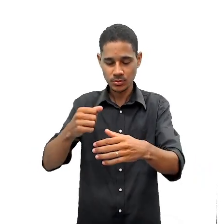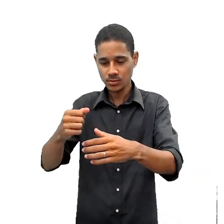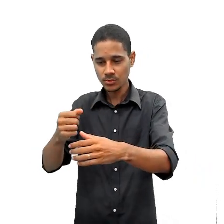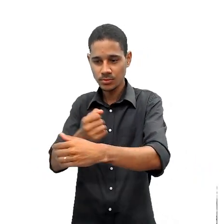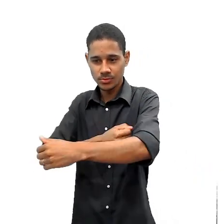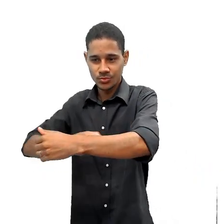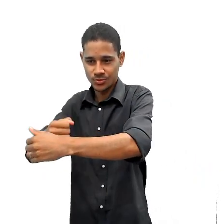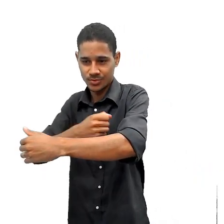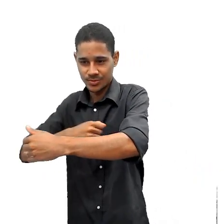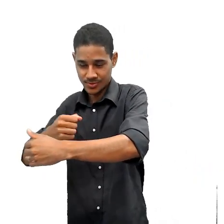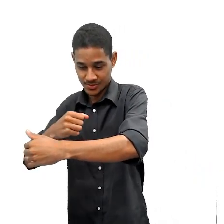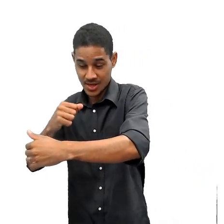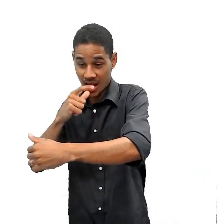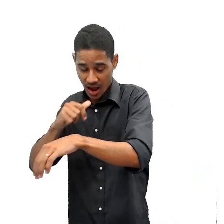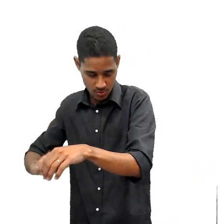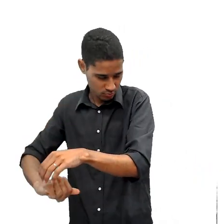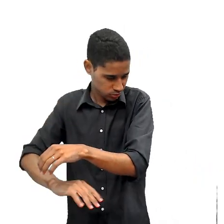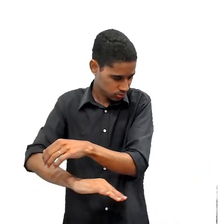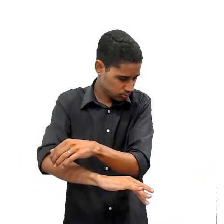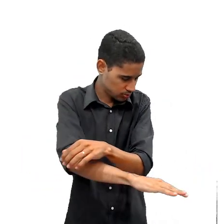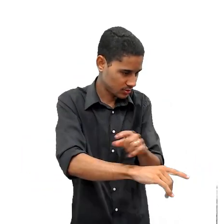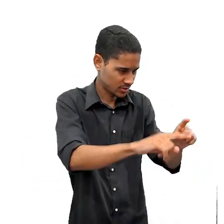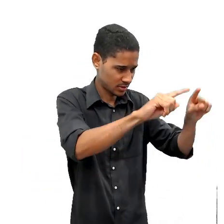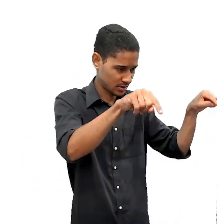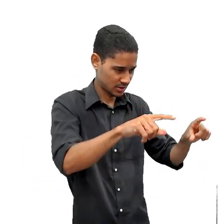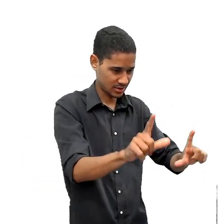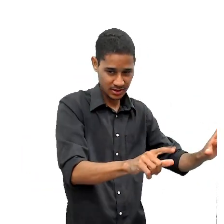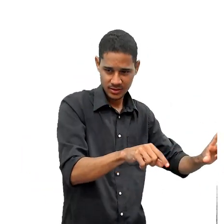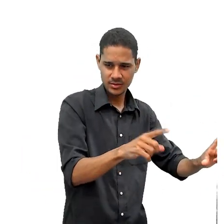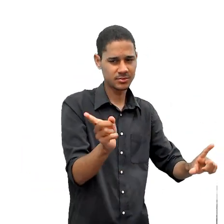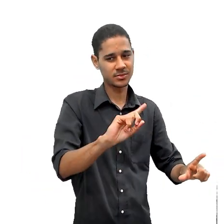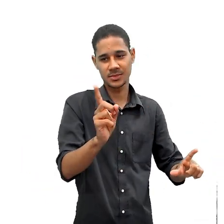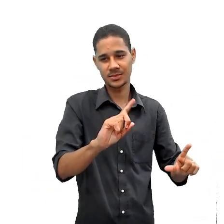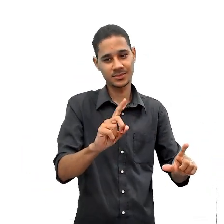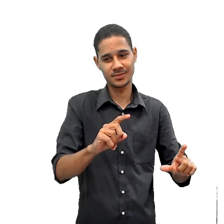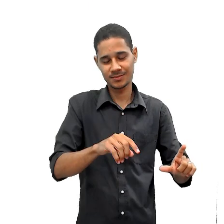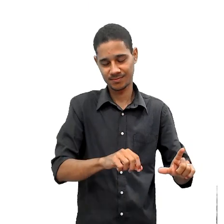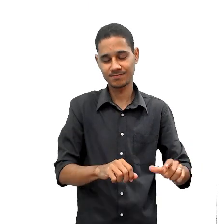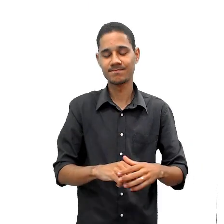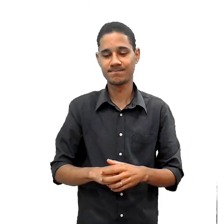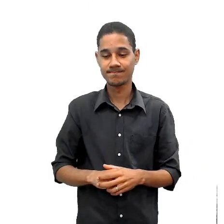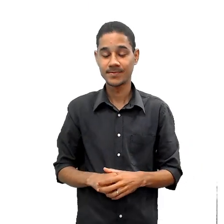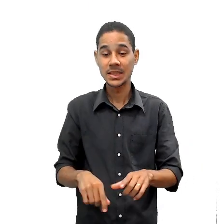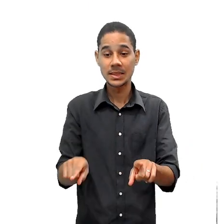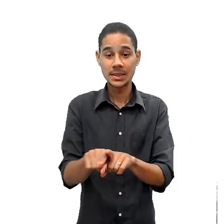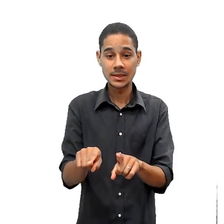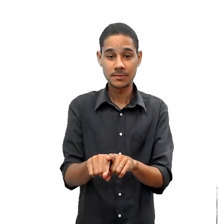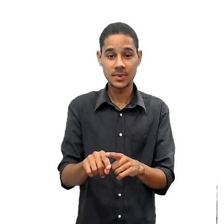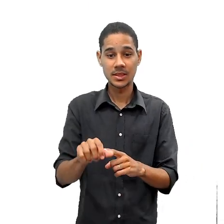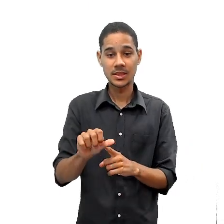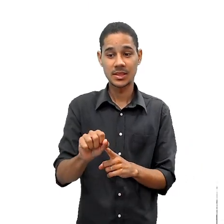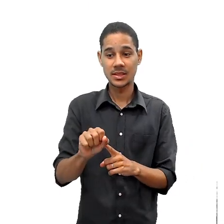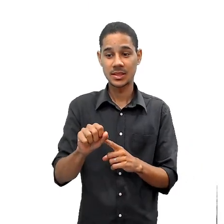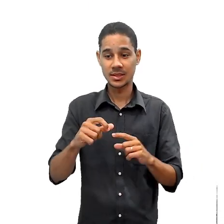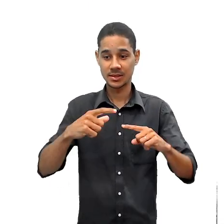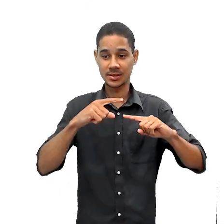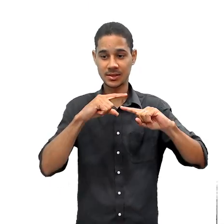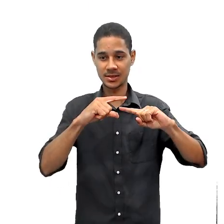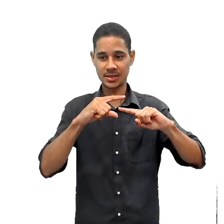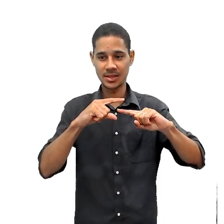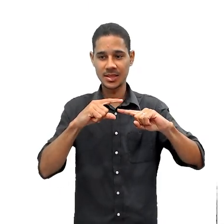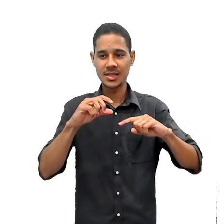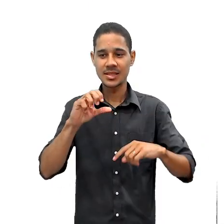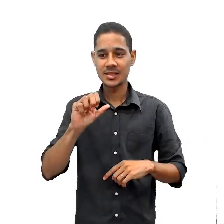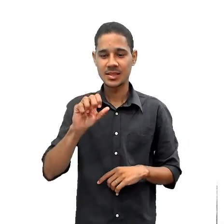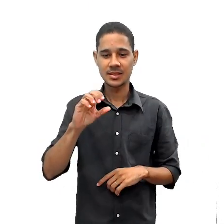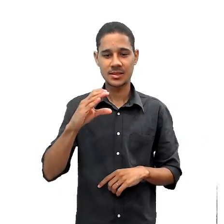não correr para dentro da sala ou de um quarto, tá certo? Setas também são muito importantes, né? Indicações de